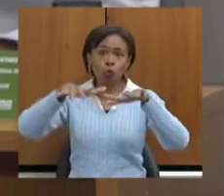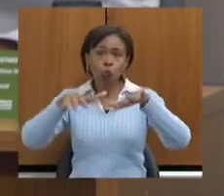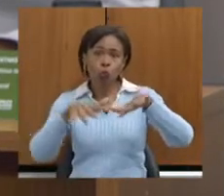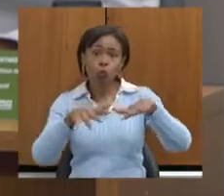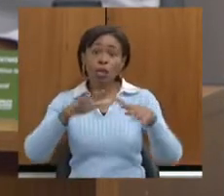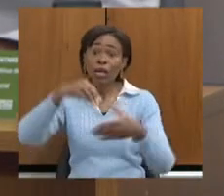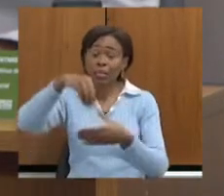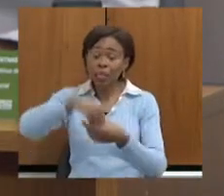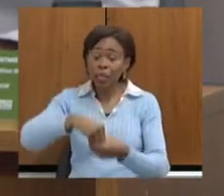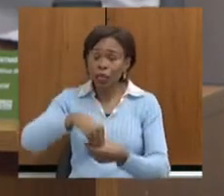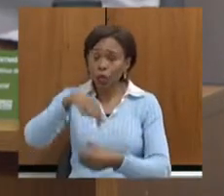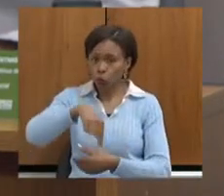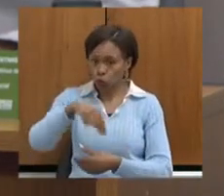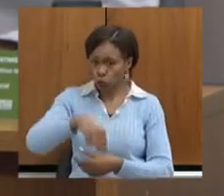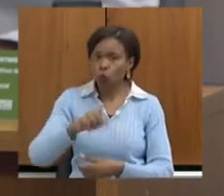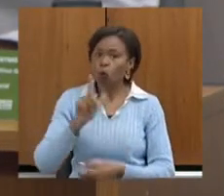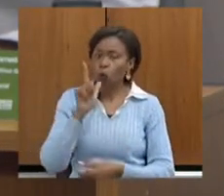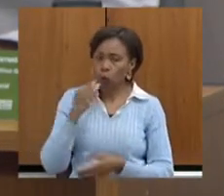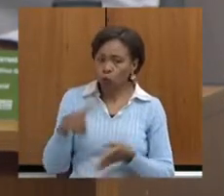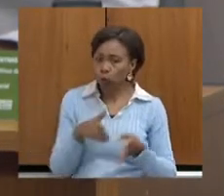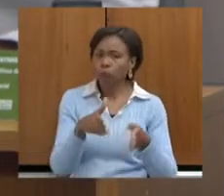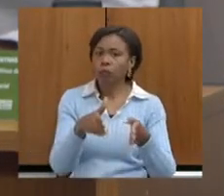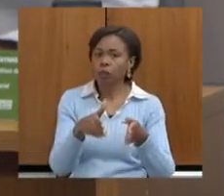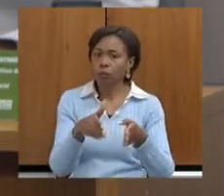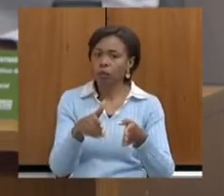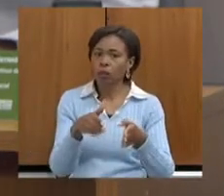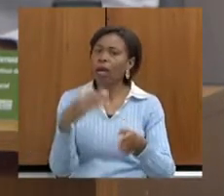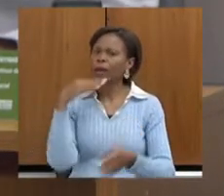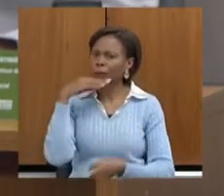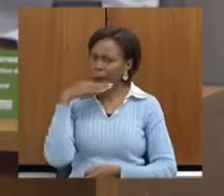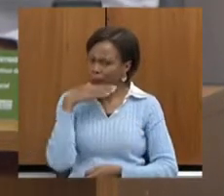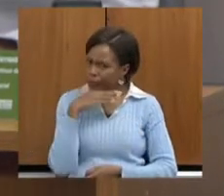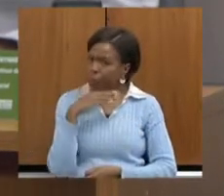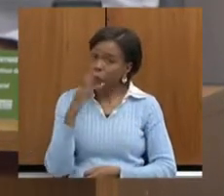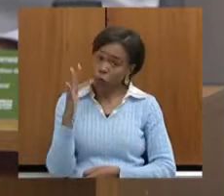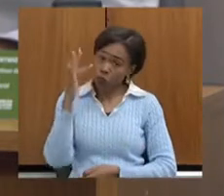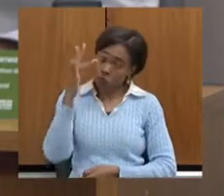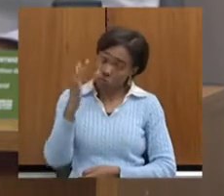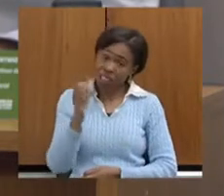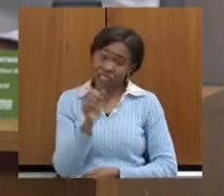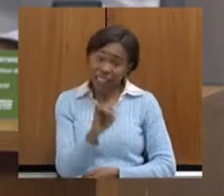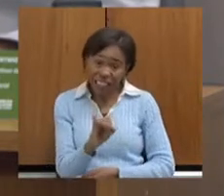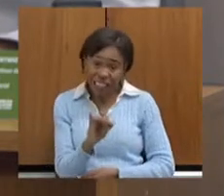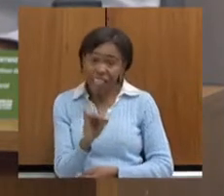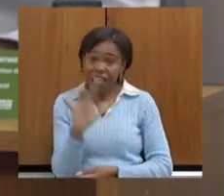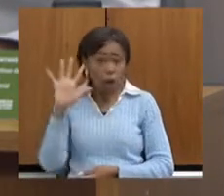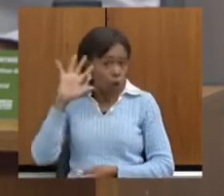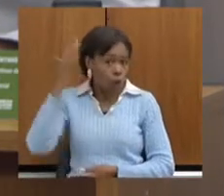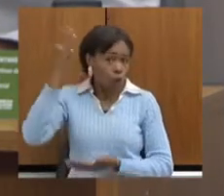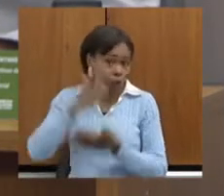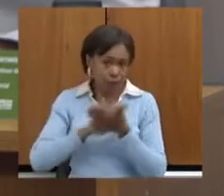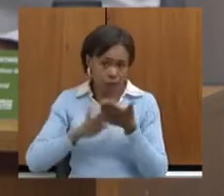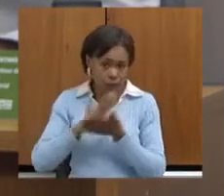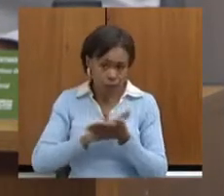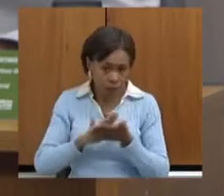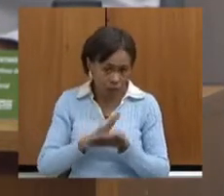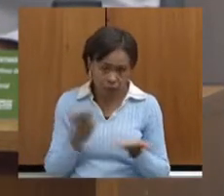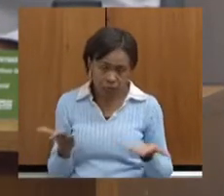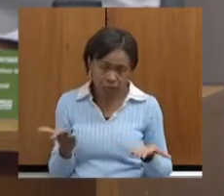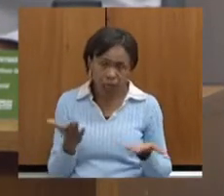senhor me deu no Rio e a gente vê que vai chegar um ponto se nada for feito se não tiver uma uma